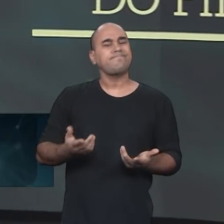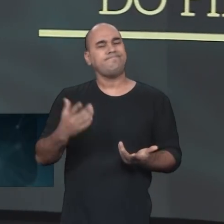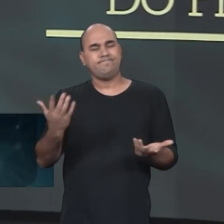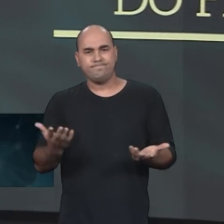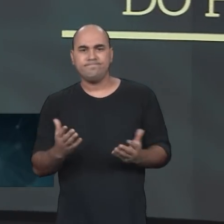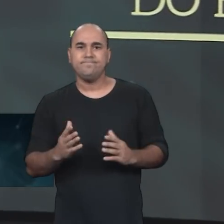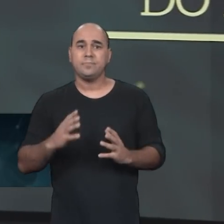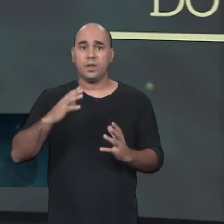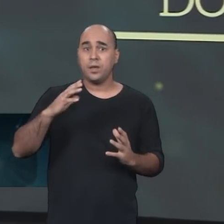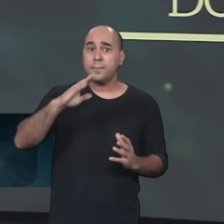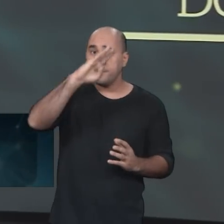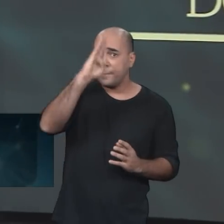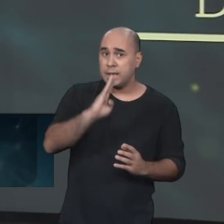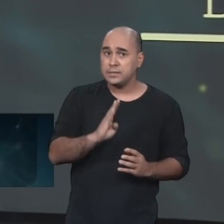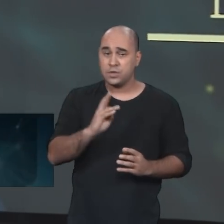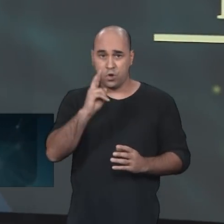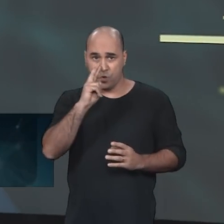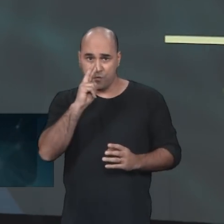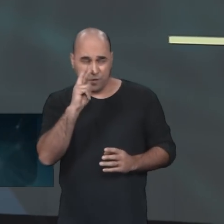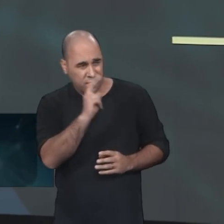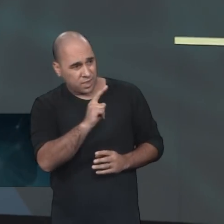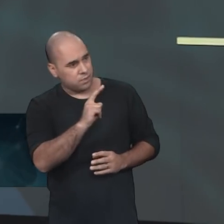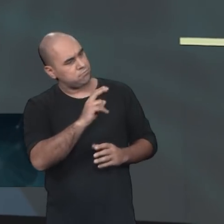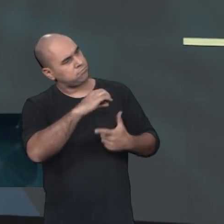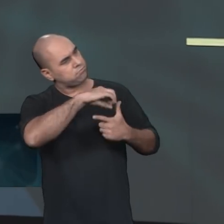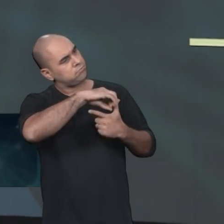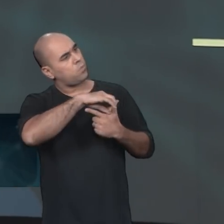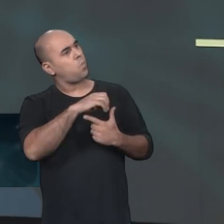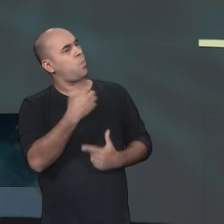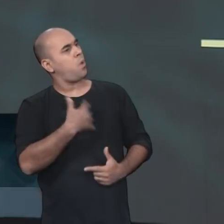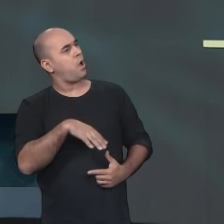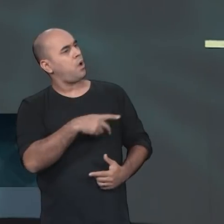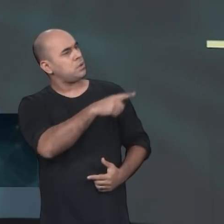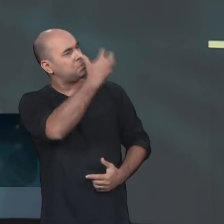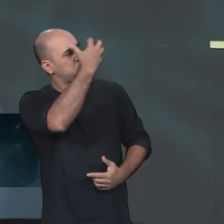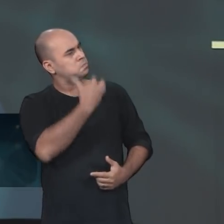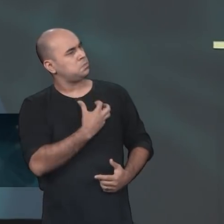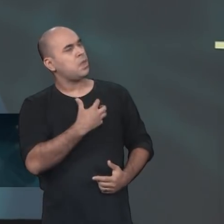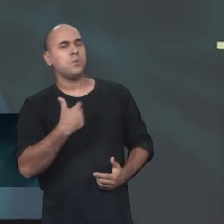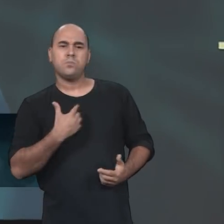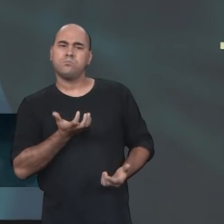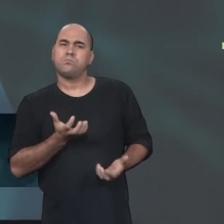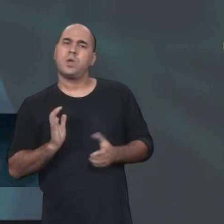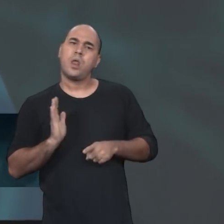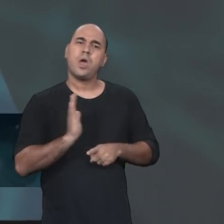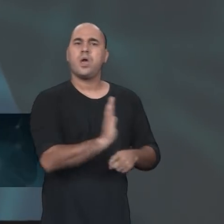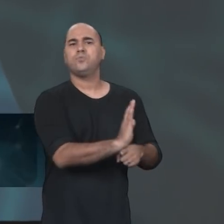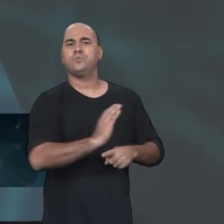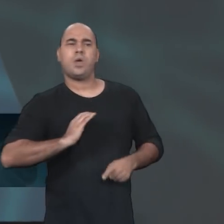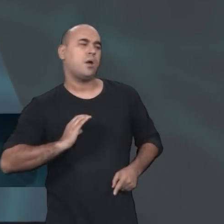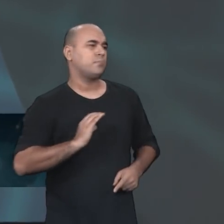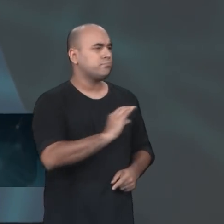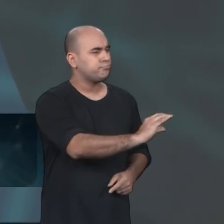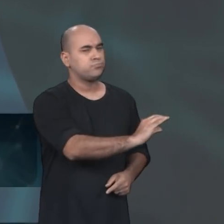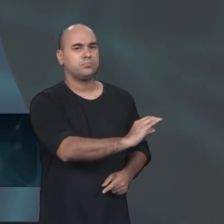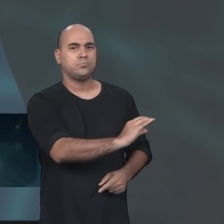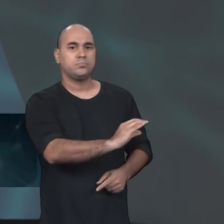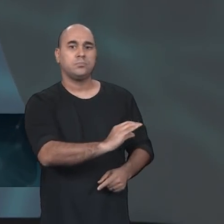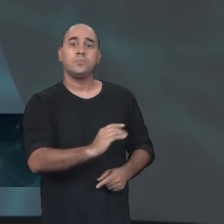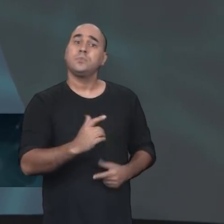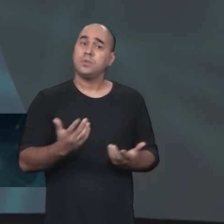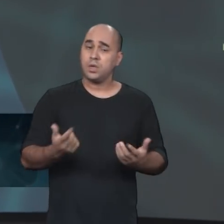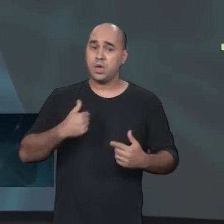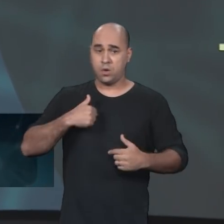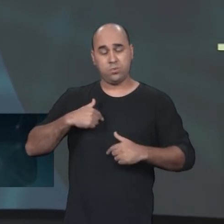e do mundo veem o trabalho da TV Novo Tempo e falam, eu quero contribuir. E eu tenho o prazer de testemunhar que também sou um anjo da esperança. Como